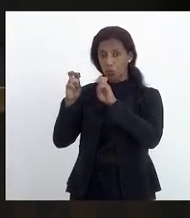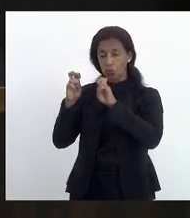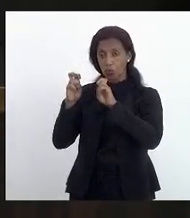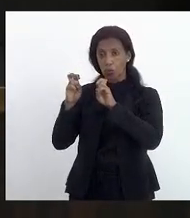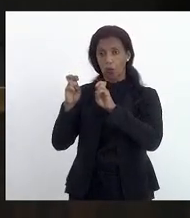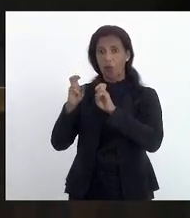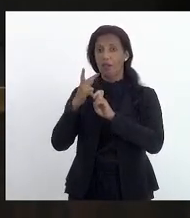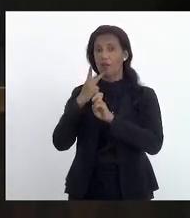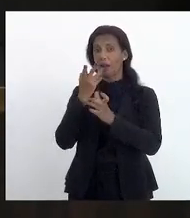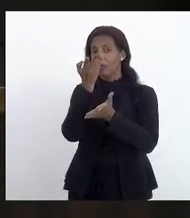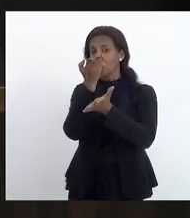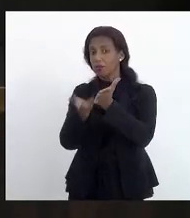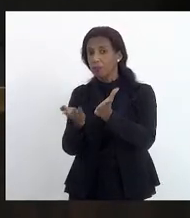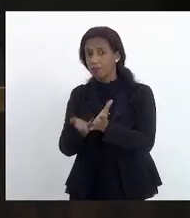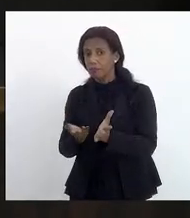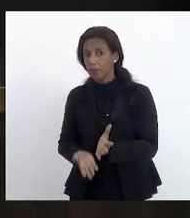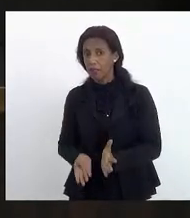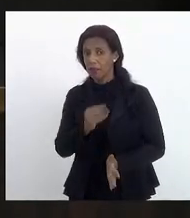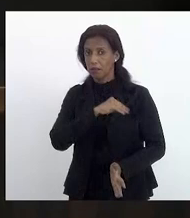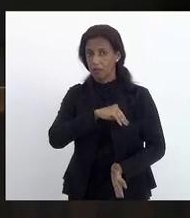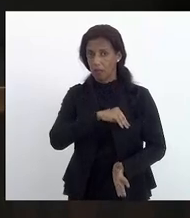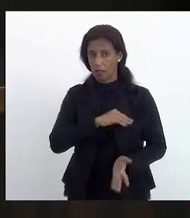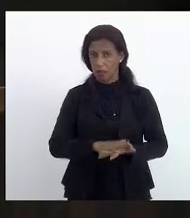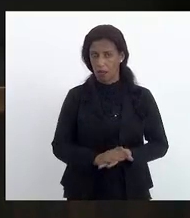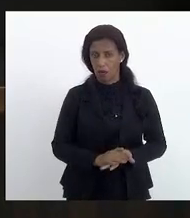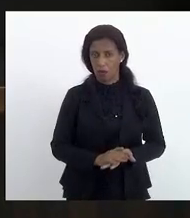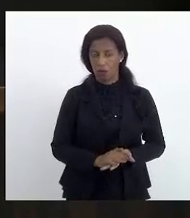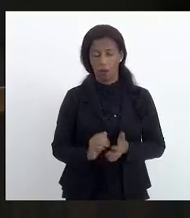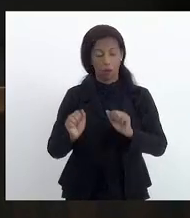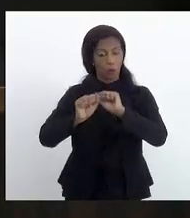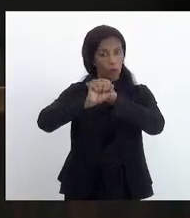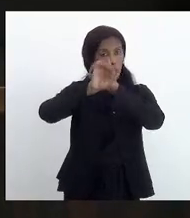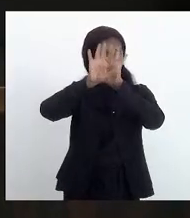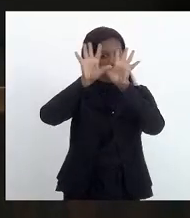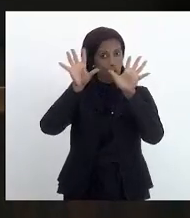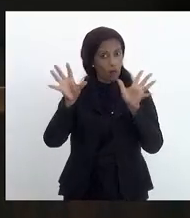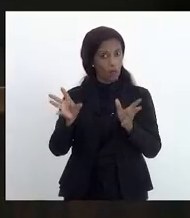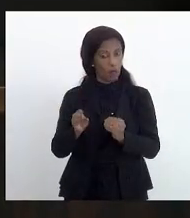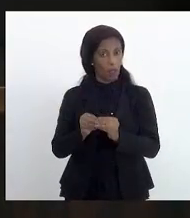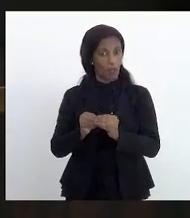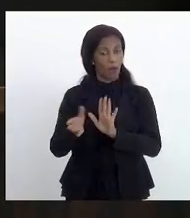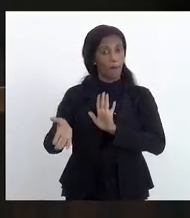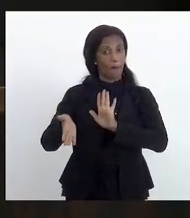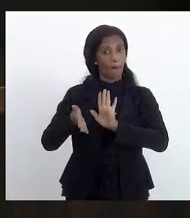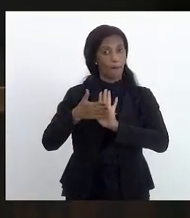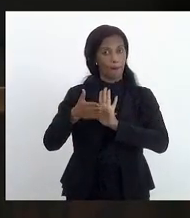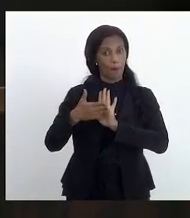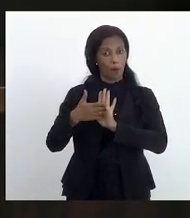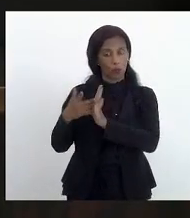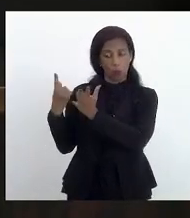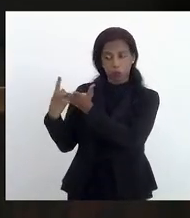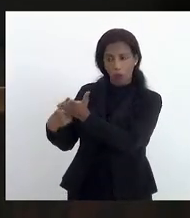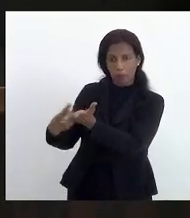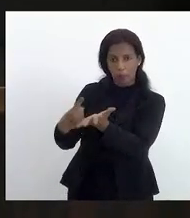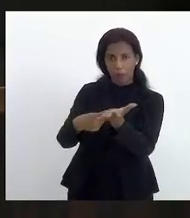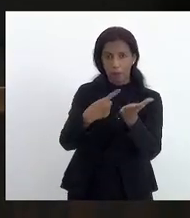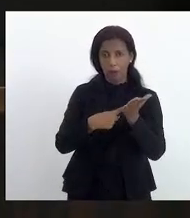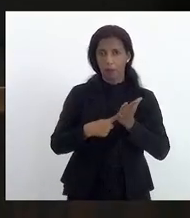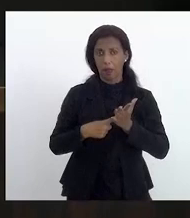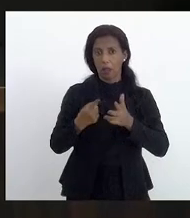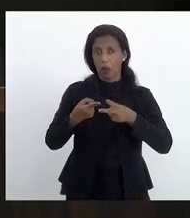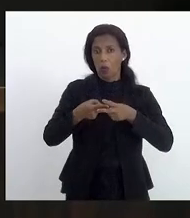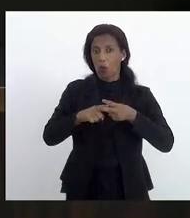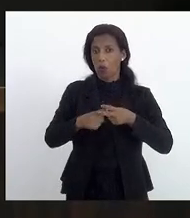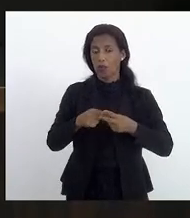reposição das perdas. Então, para que fique claro que nós estamos propondo um acordo que que é a correção